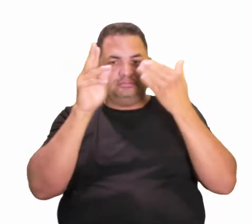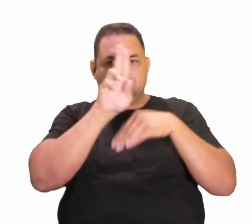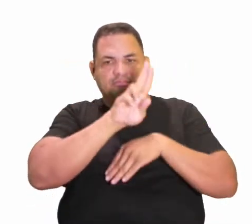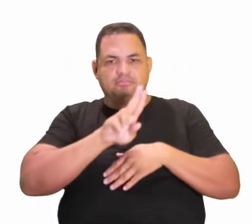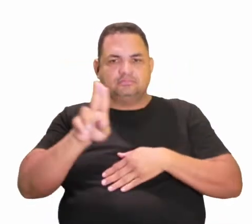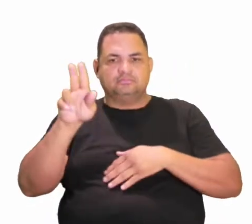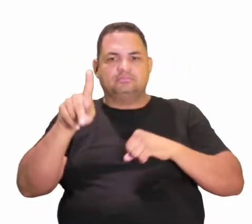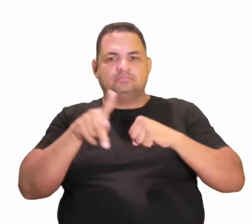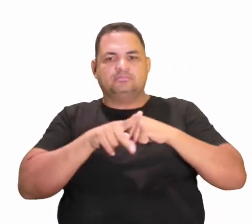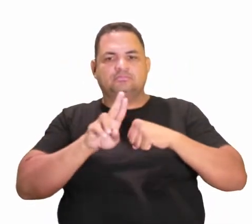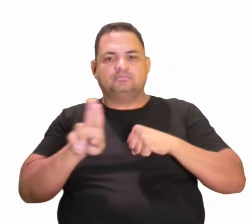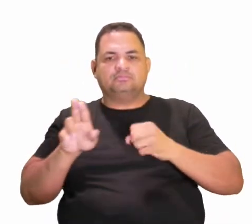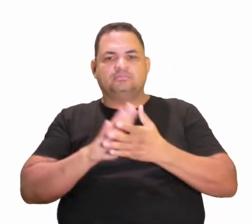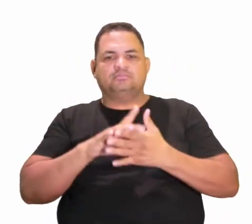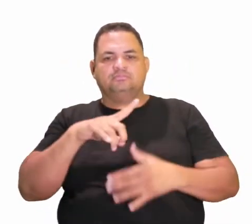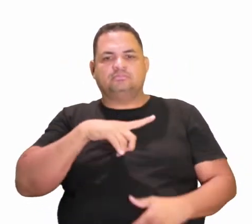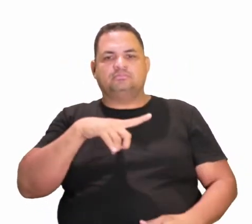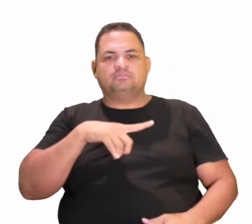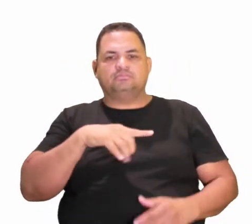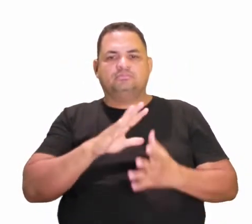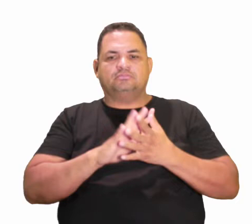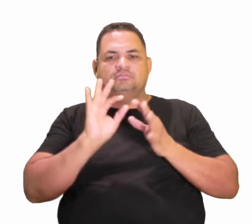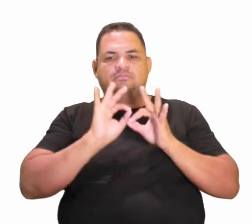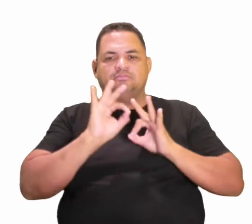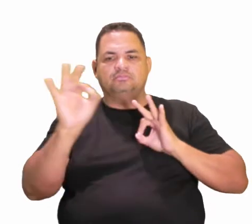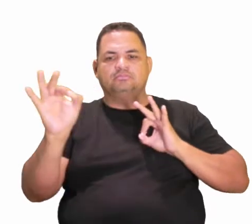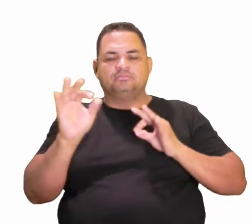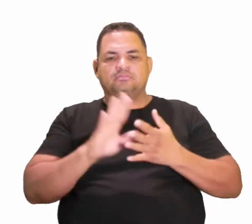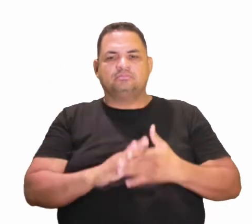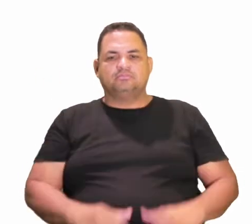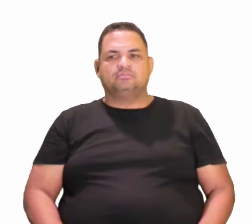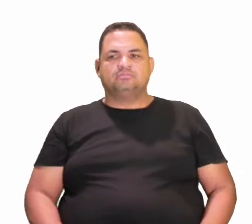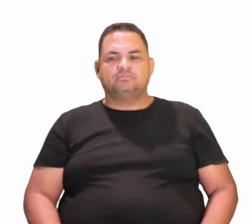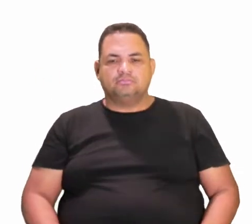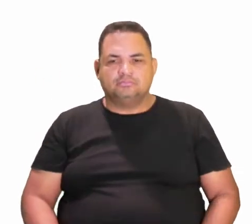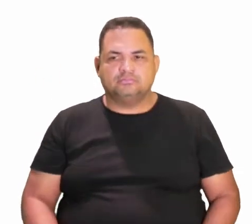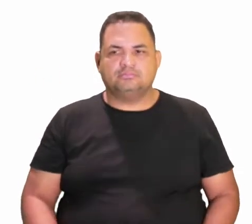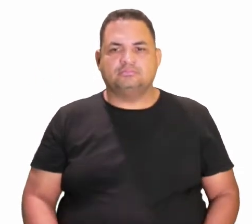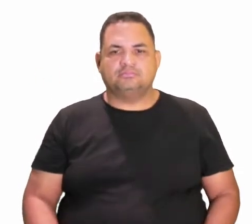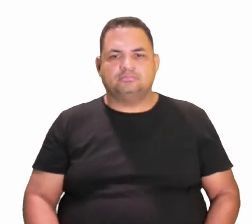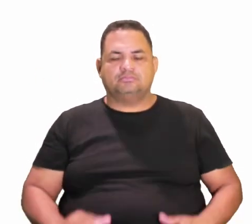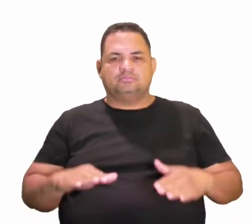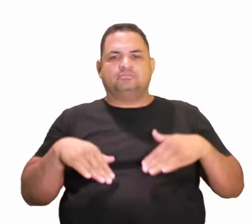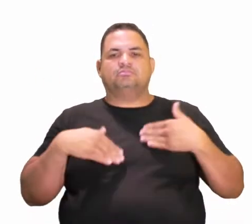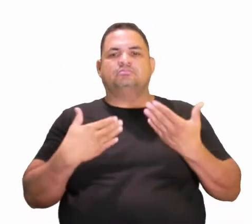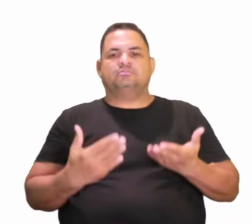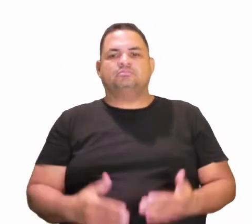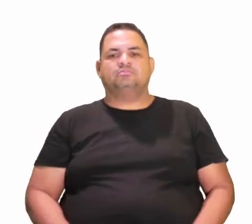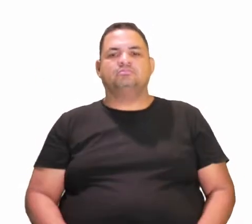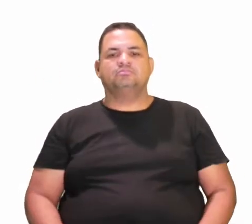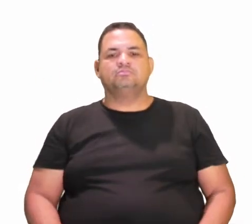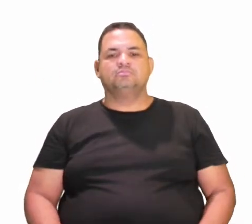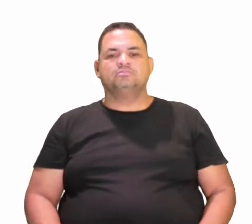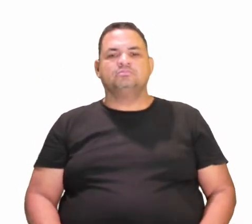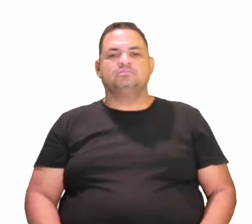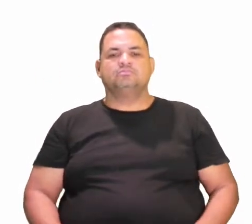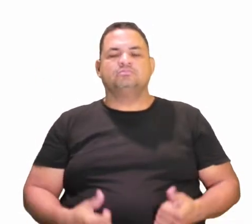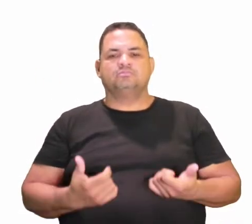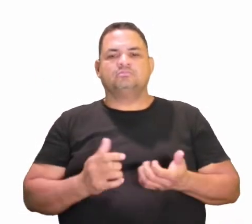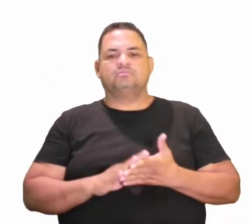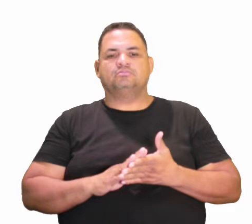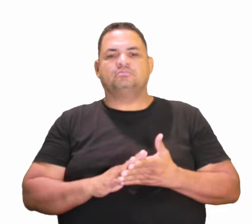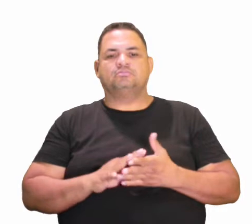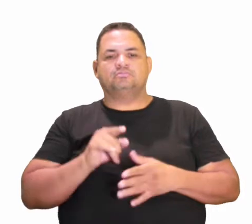pronomes demonstrativos tem a ver com essa questão da distância, sim. Então, quando eu falo this is my cousin, este é meu primo,